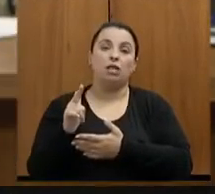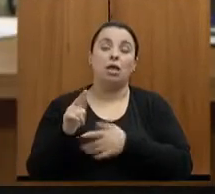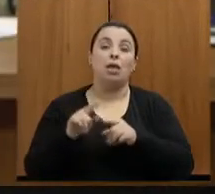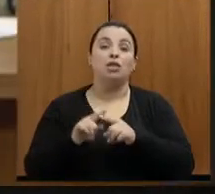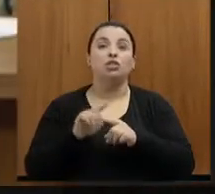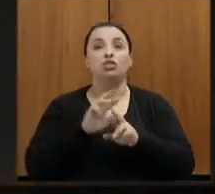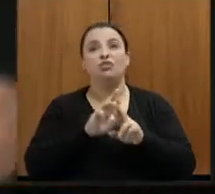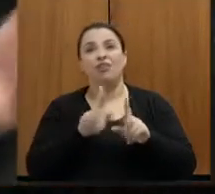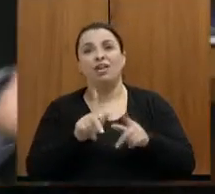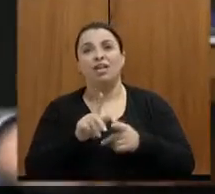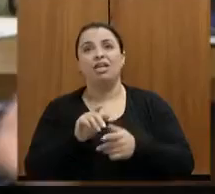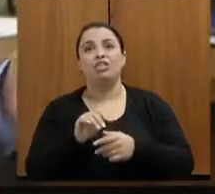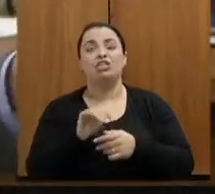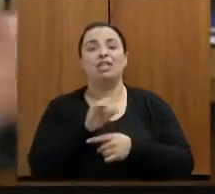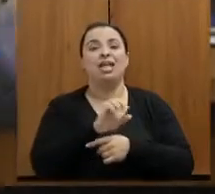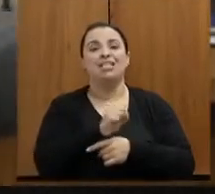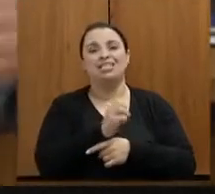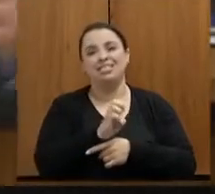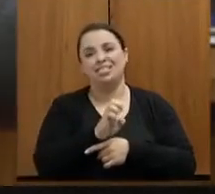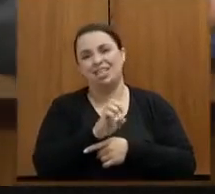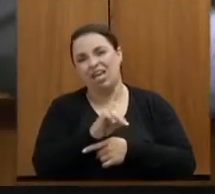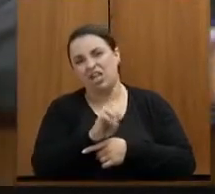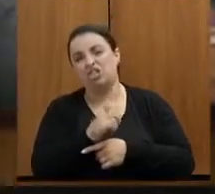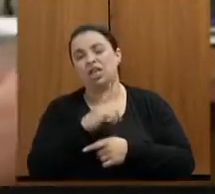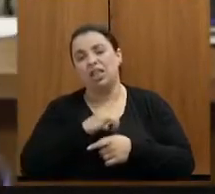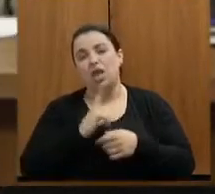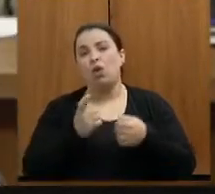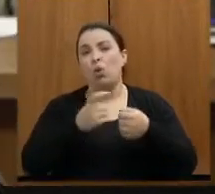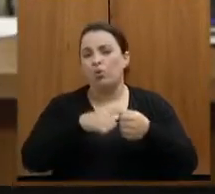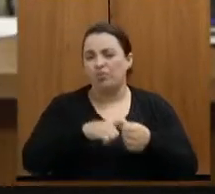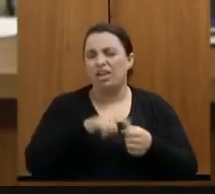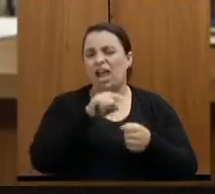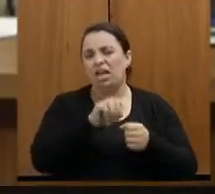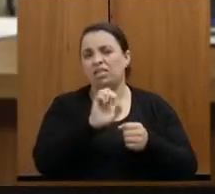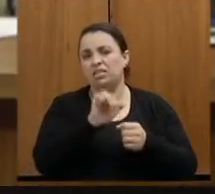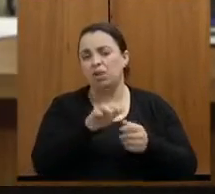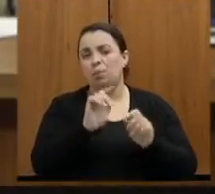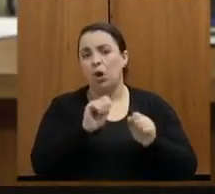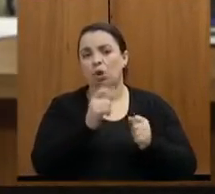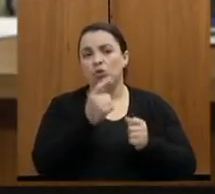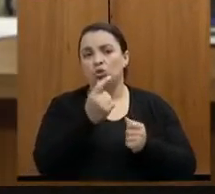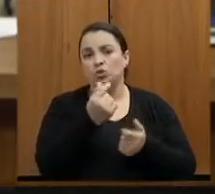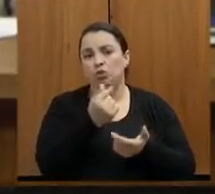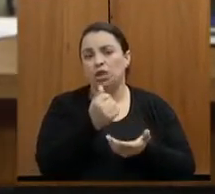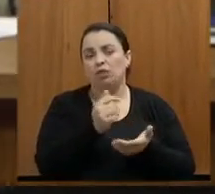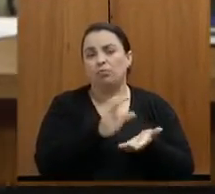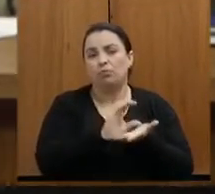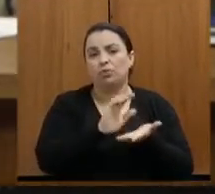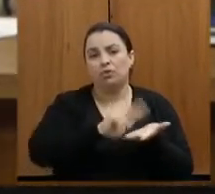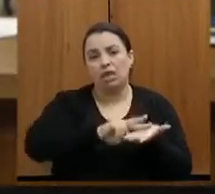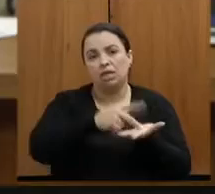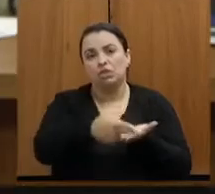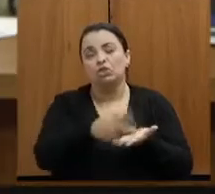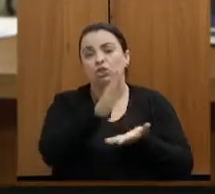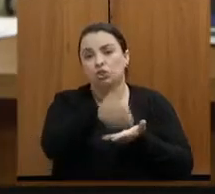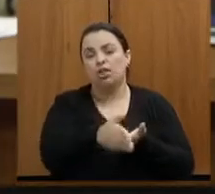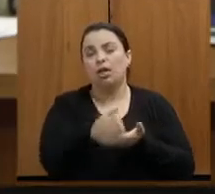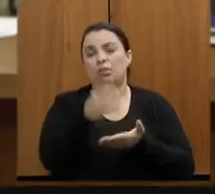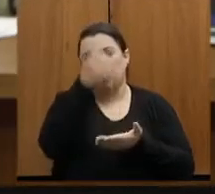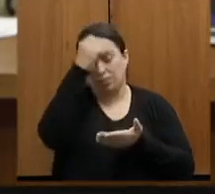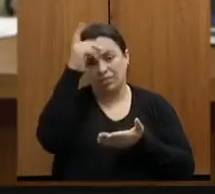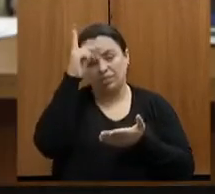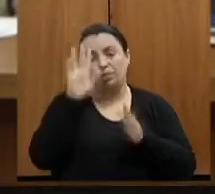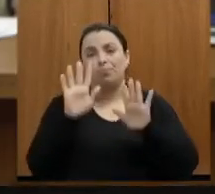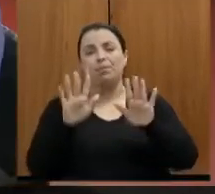braço do programa baseado em convênios. Aí, no convênio, sim, eles transferem o recurso financeiro diretamente para o município. Doutor João, e qual